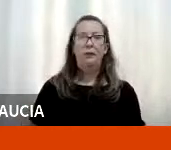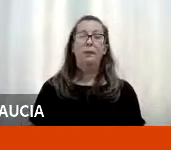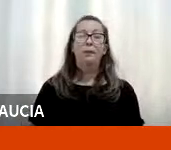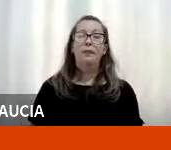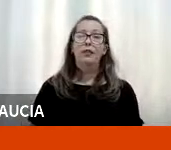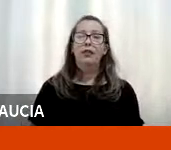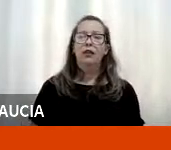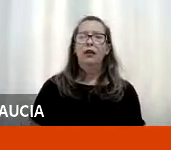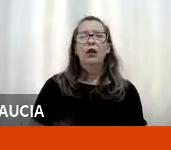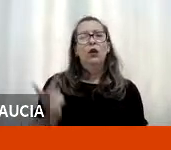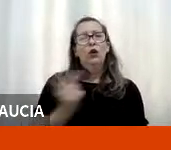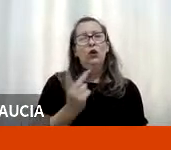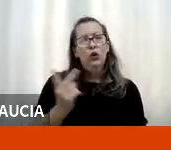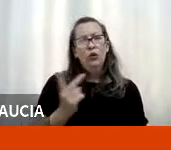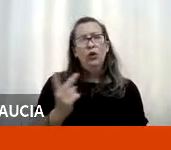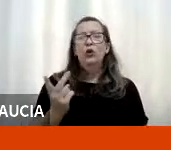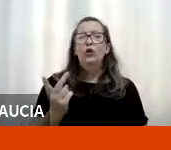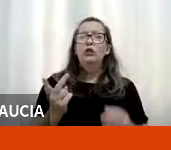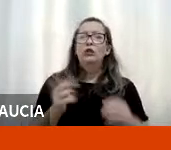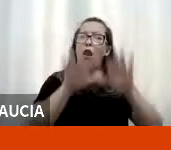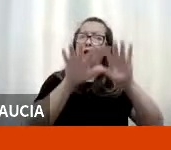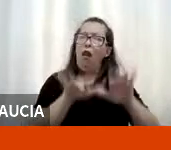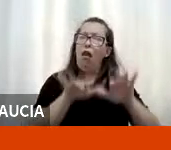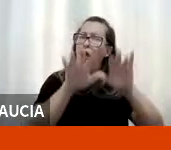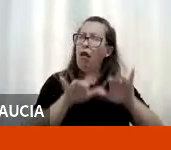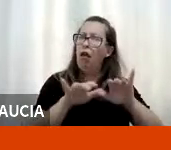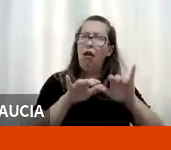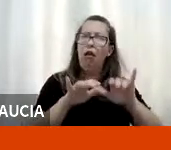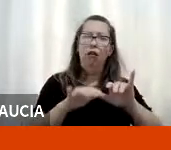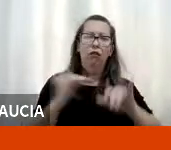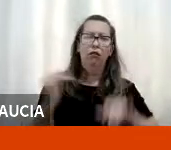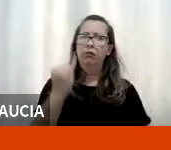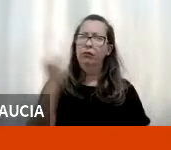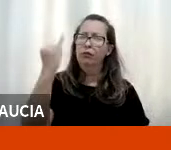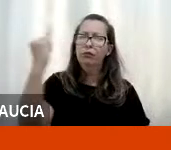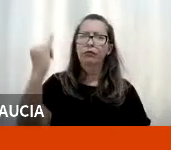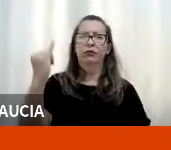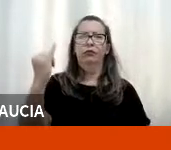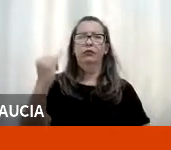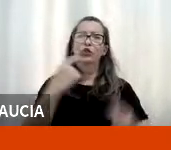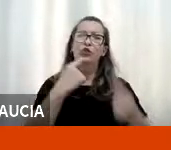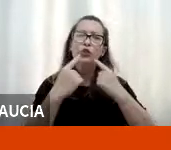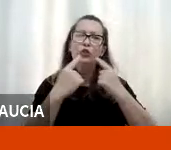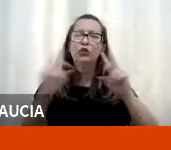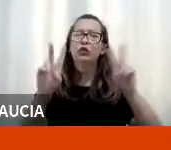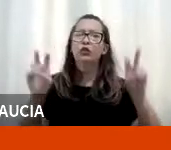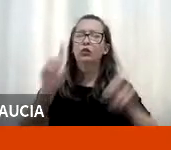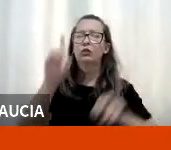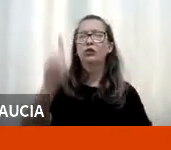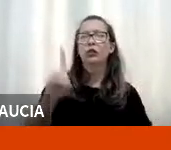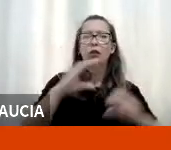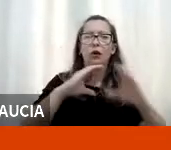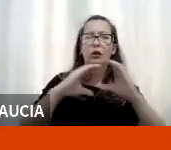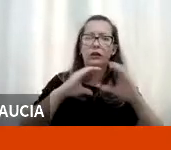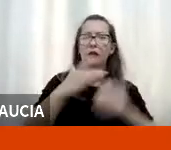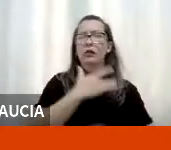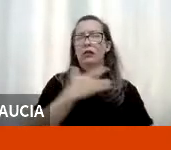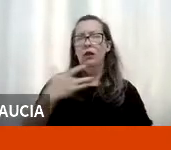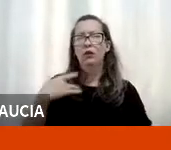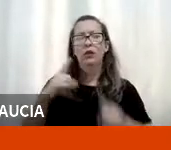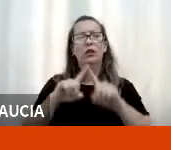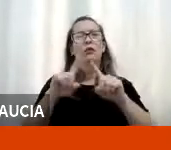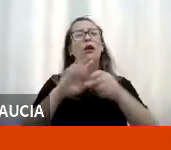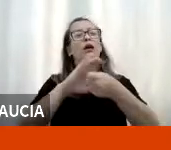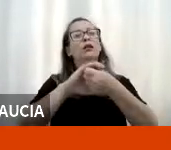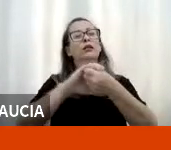trazem uma excelente discussão do direito à comunicação e à saúde e sobre a democratização da